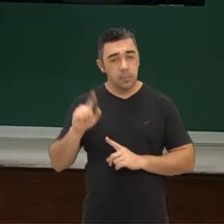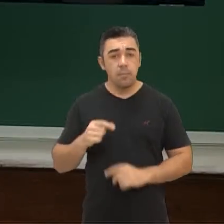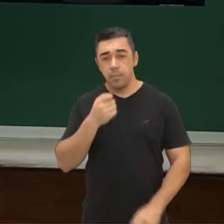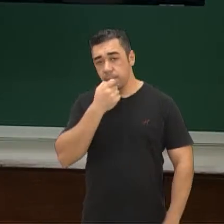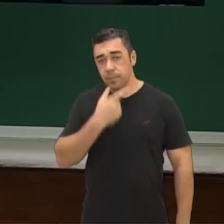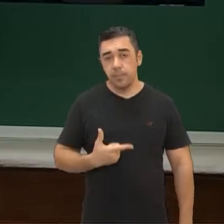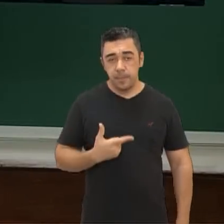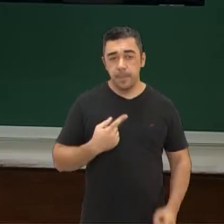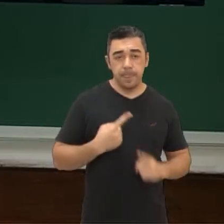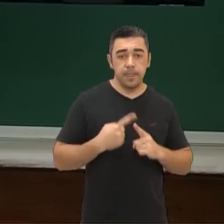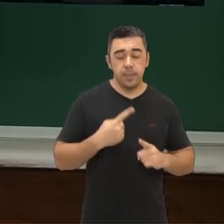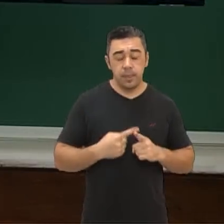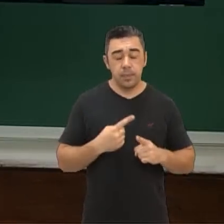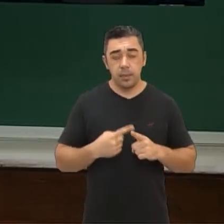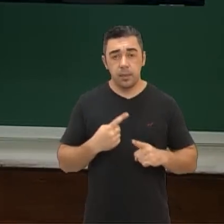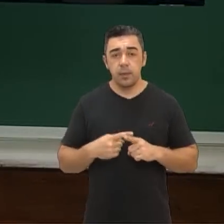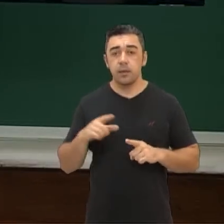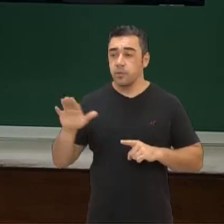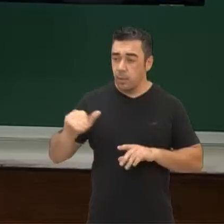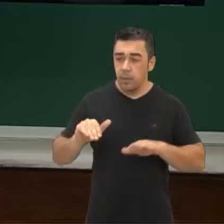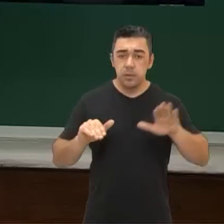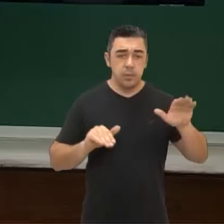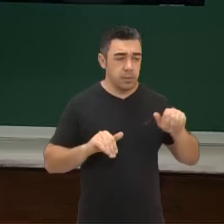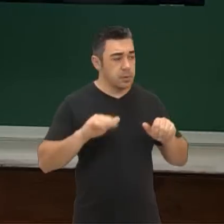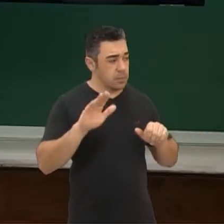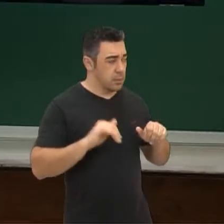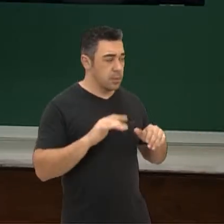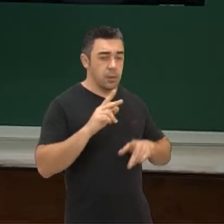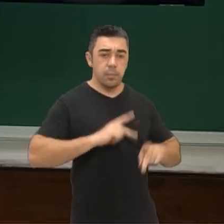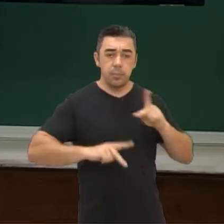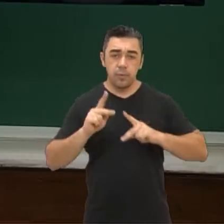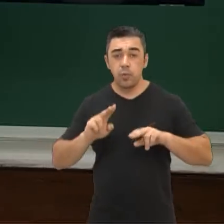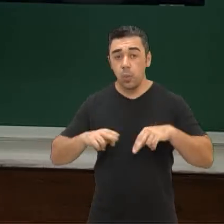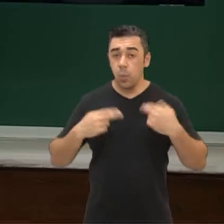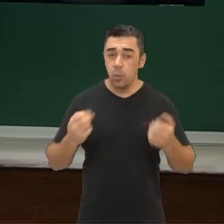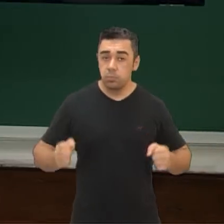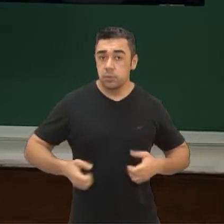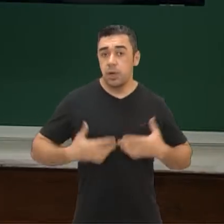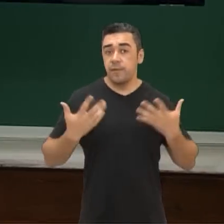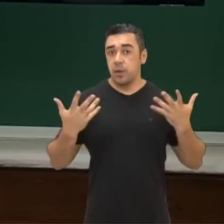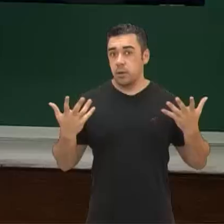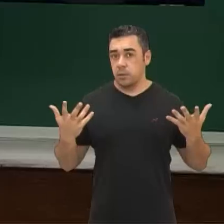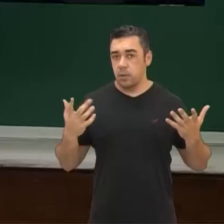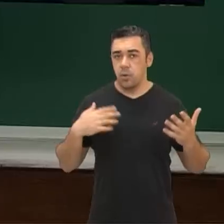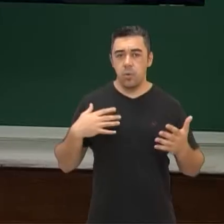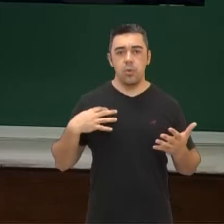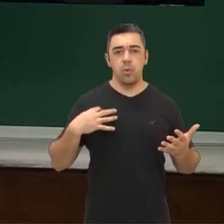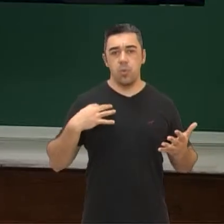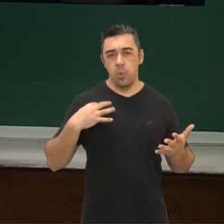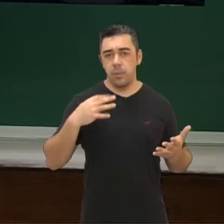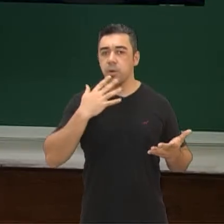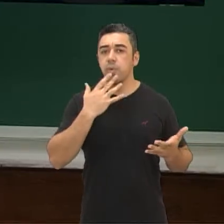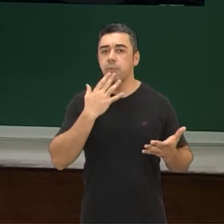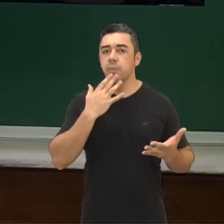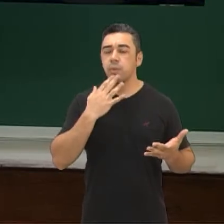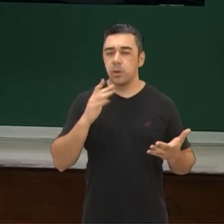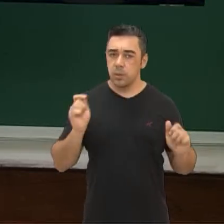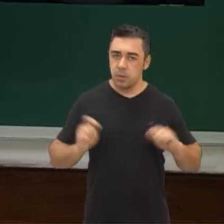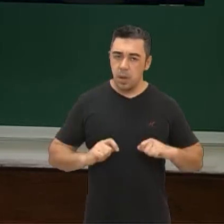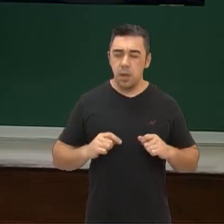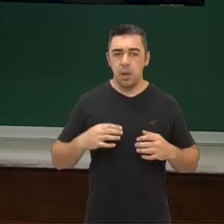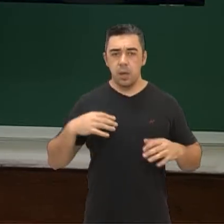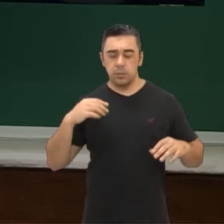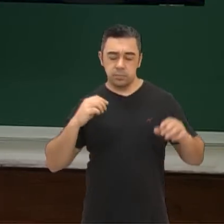lá e, vamos dizer assim, se acampam. Né? O artista de rua precisa chamar a atenção do público e